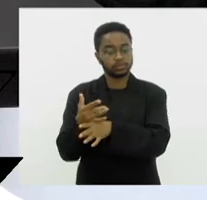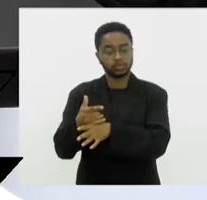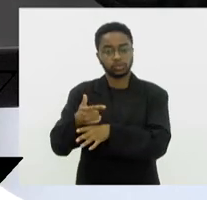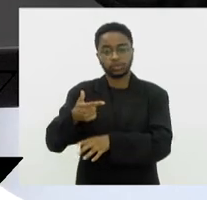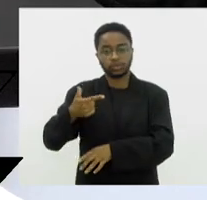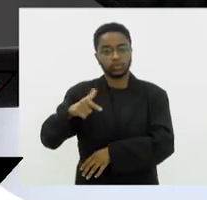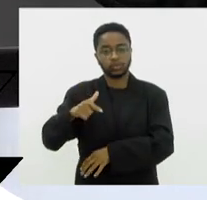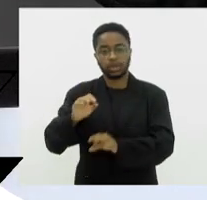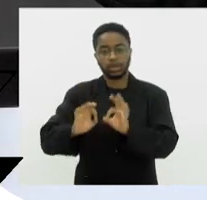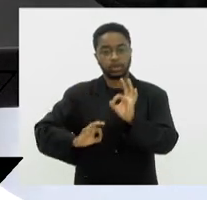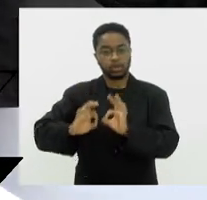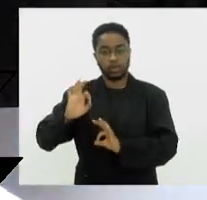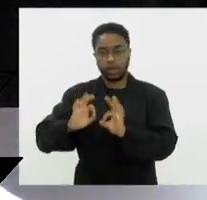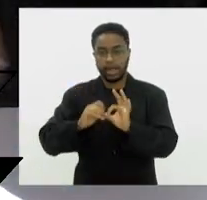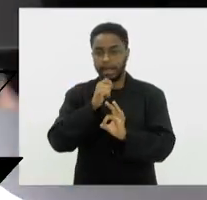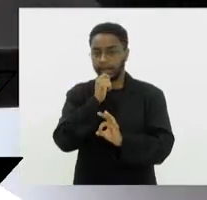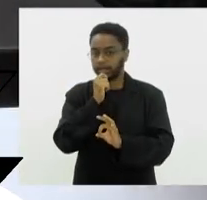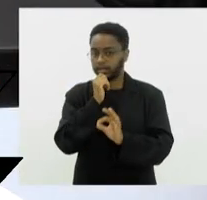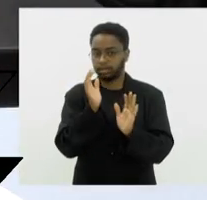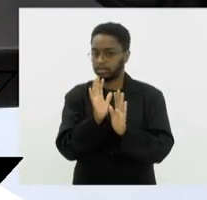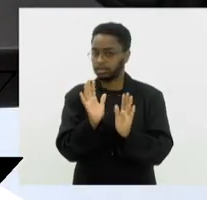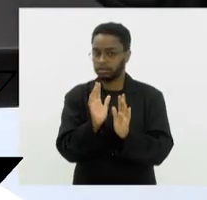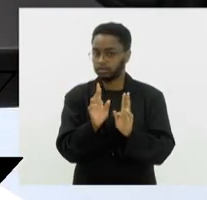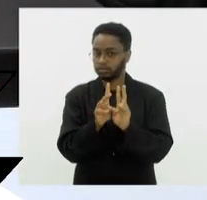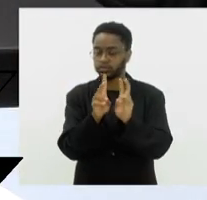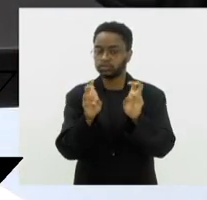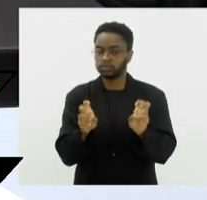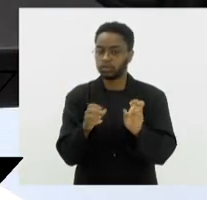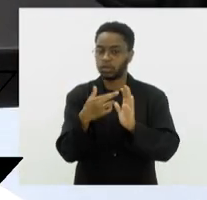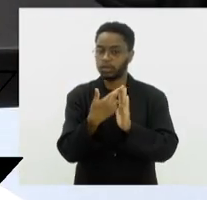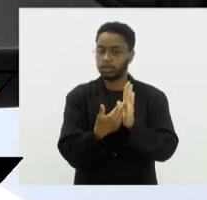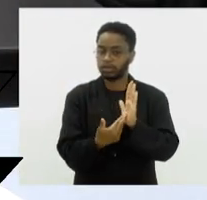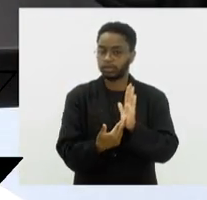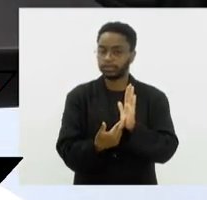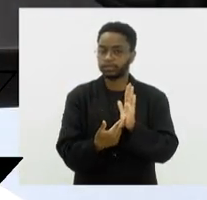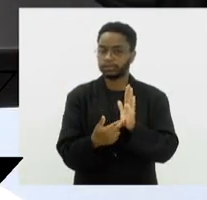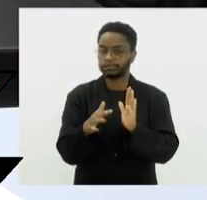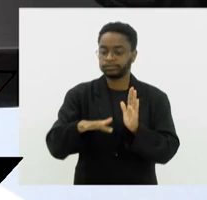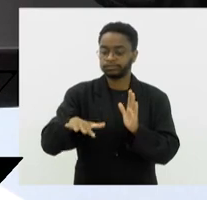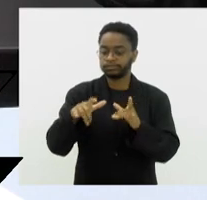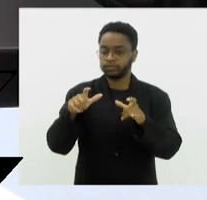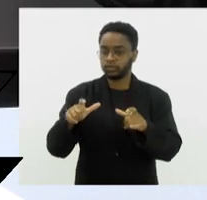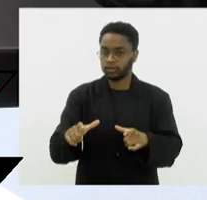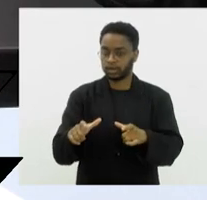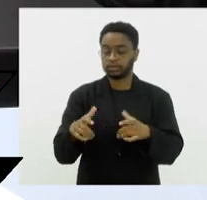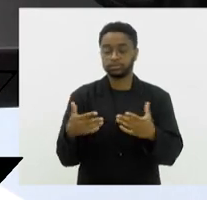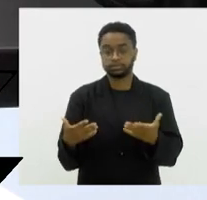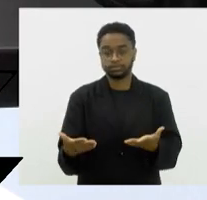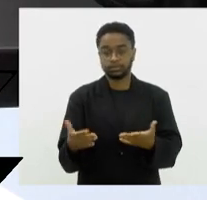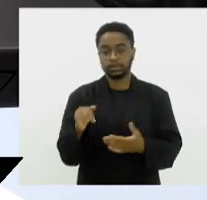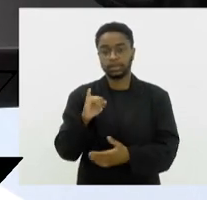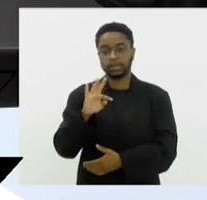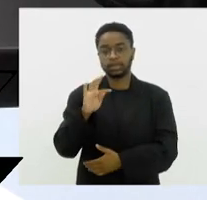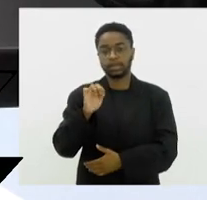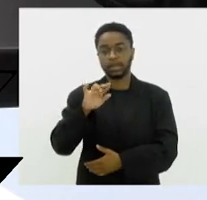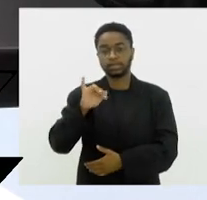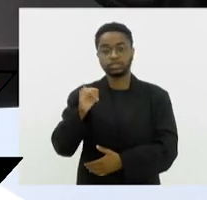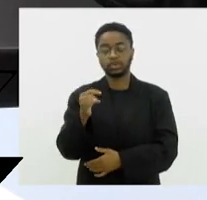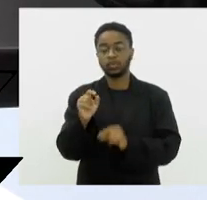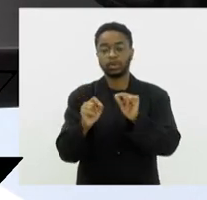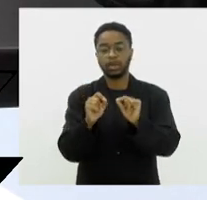estavam organizados devidamente nessa questão da regularização fundiária. E ele se colocava, então, como um órgão do